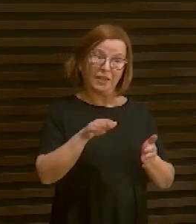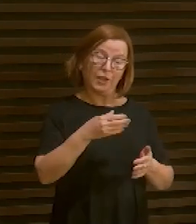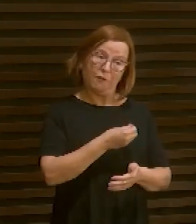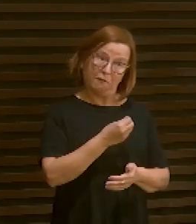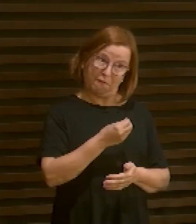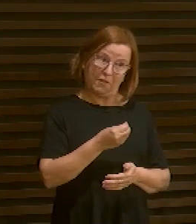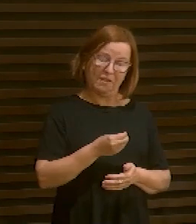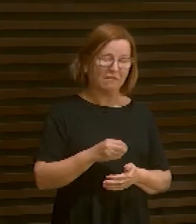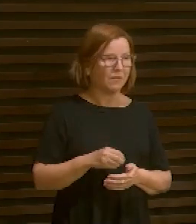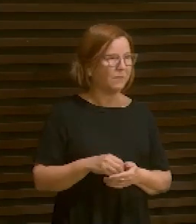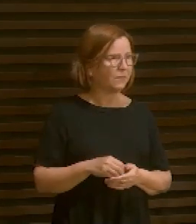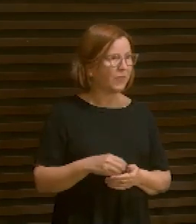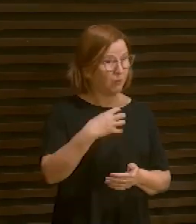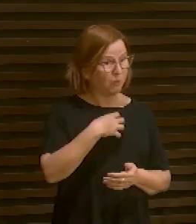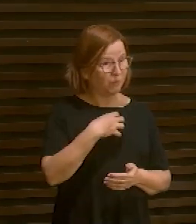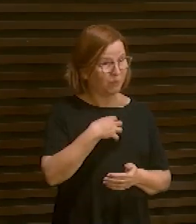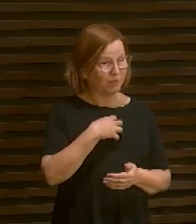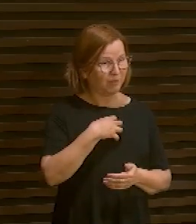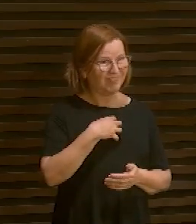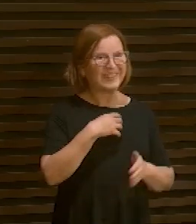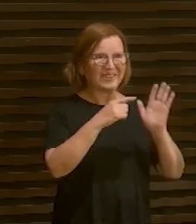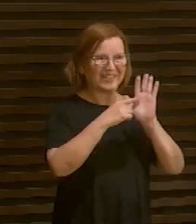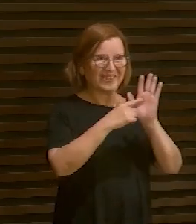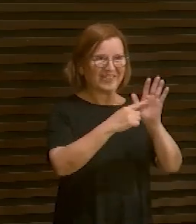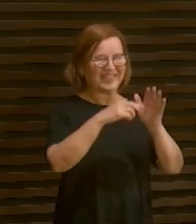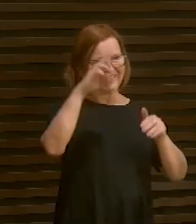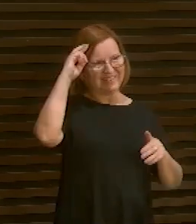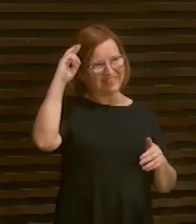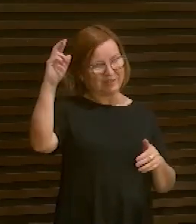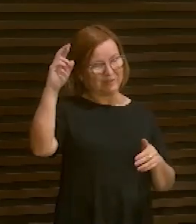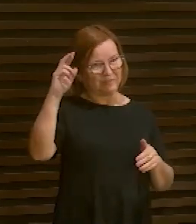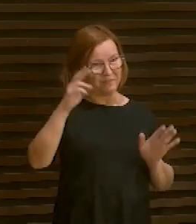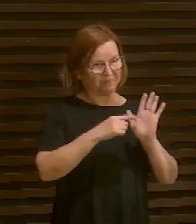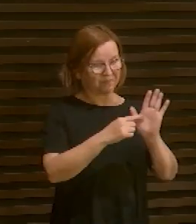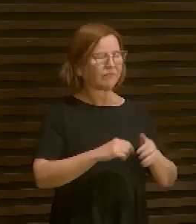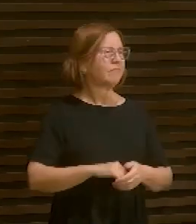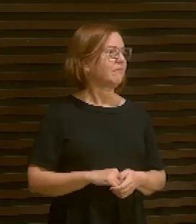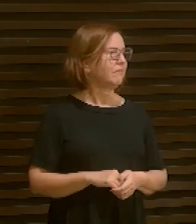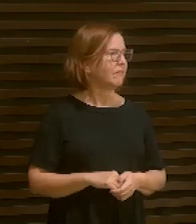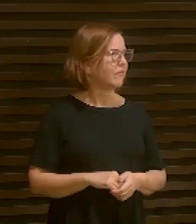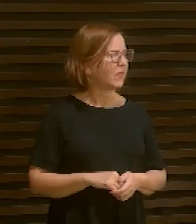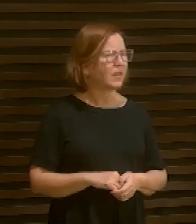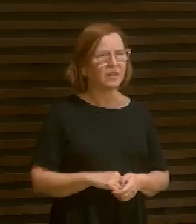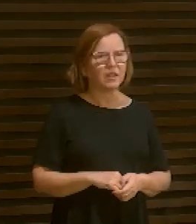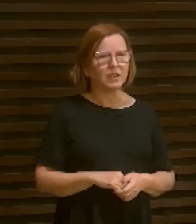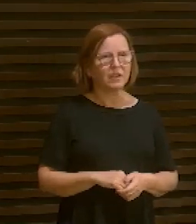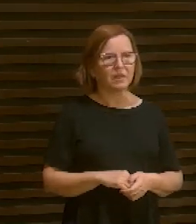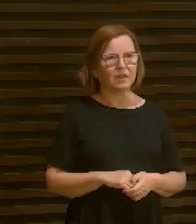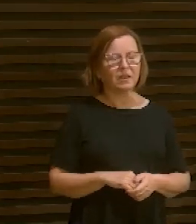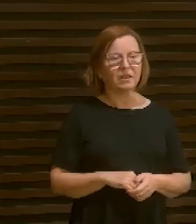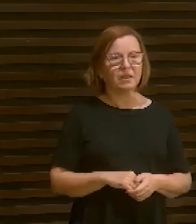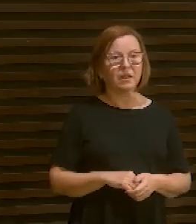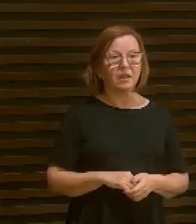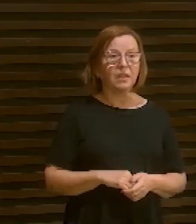maneira que a manifestação dele. Então eu vejo nele. O que vemos em